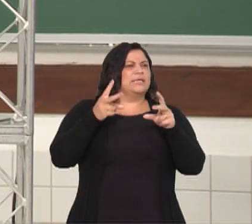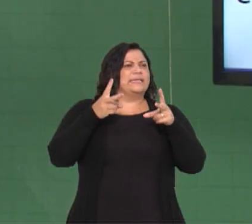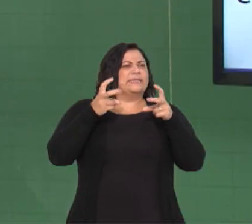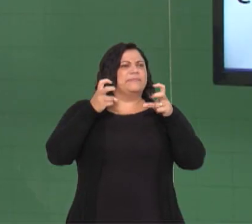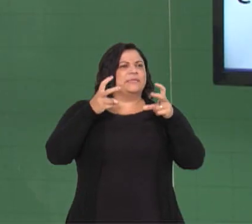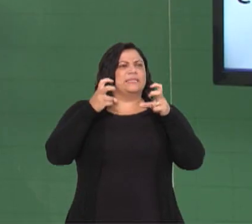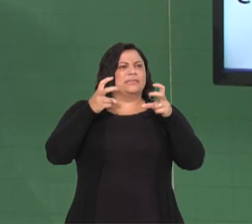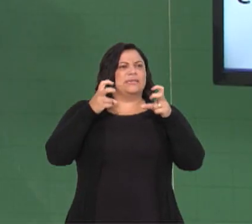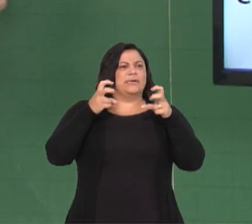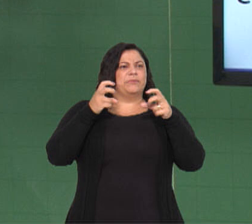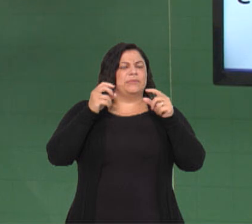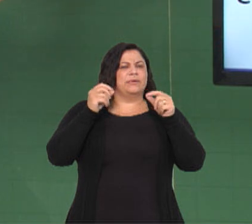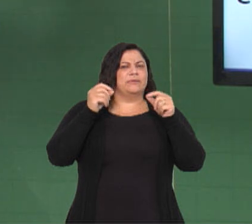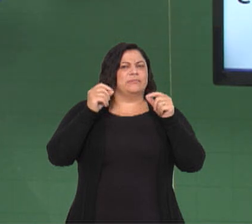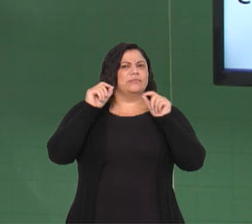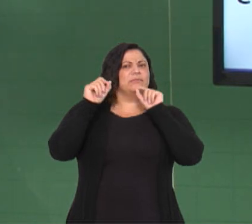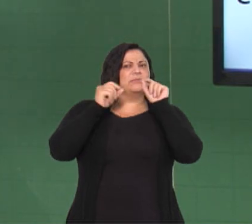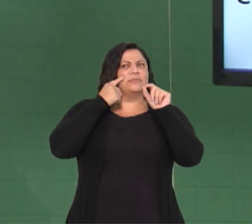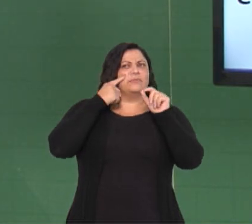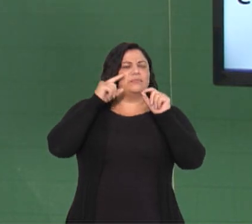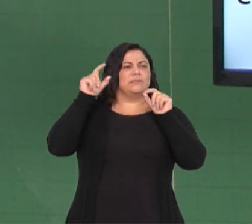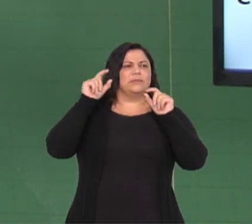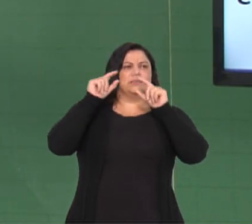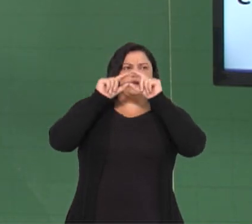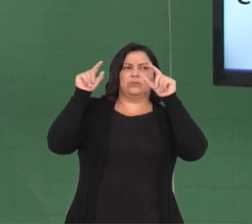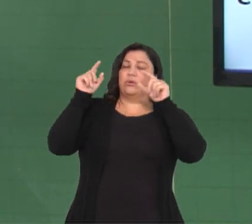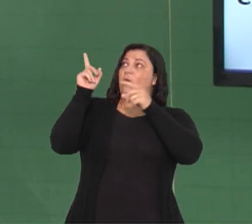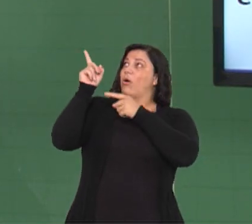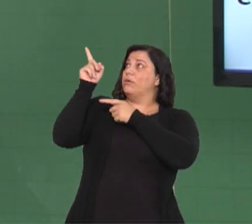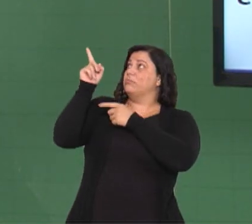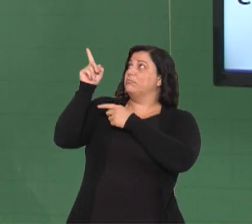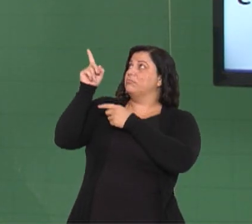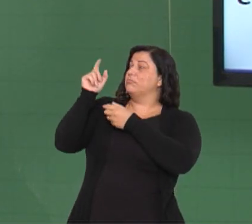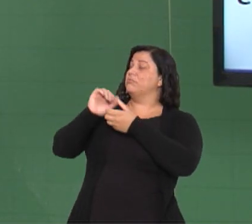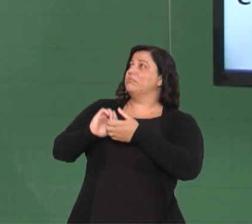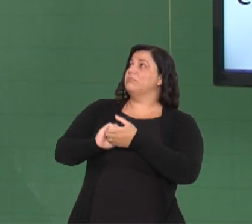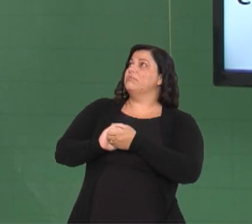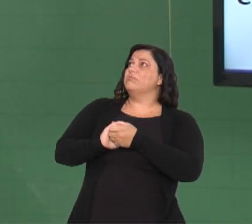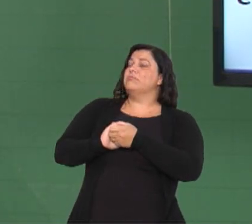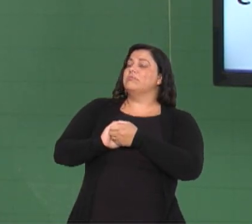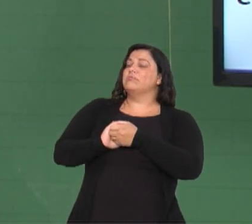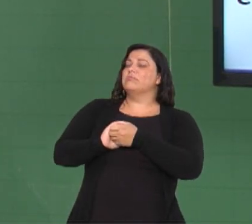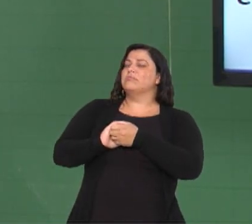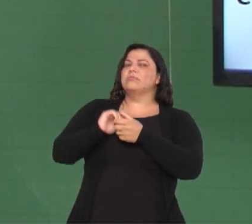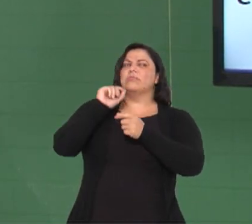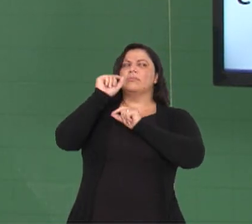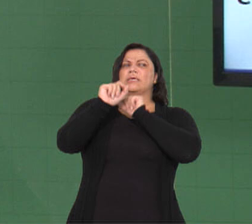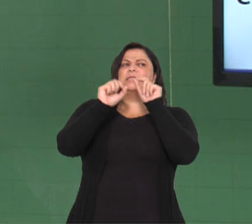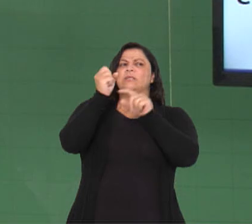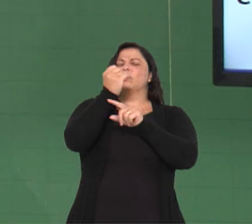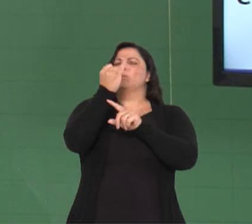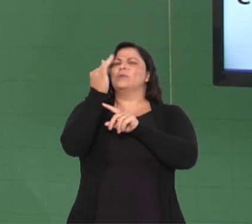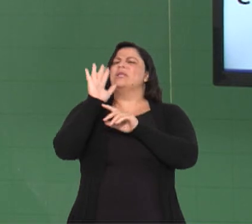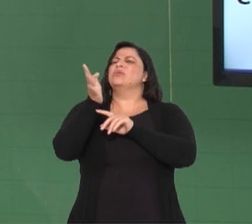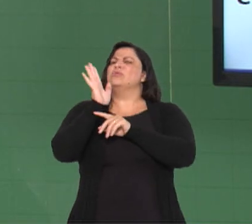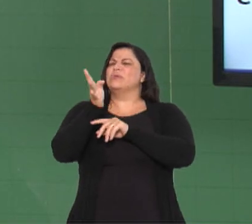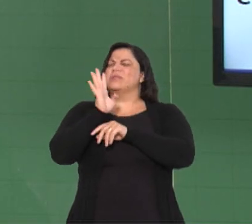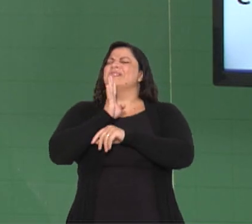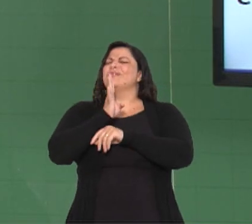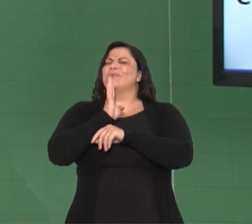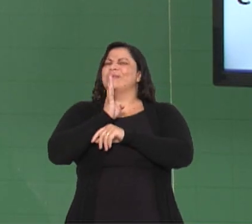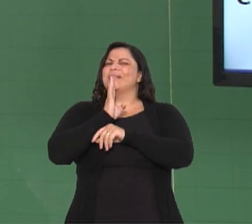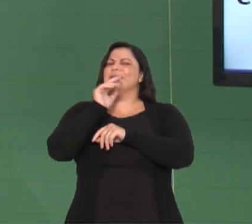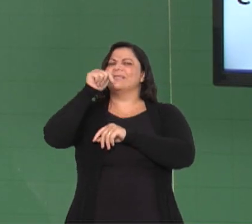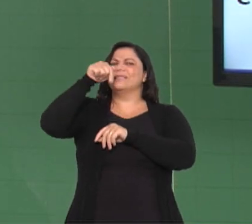na equação apareceu uma quantidade que a gente já conhece o que é. Perceba,